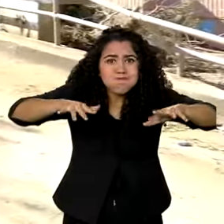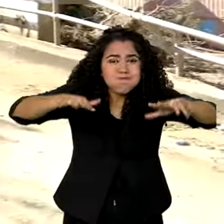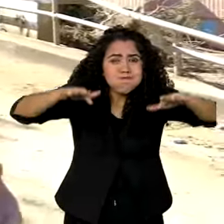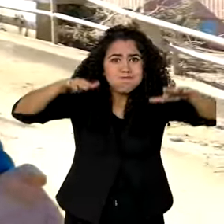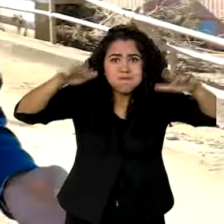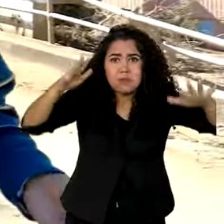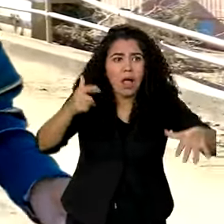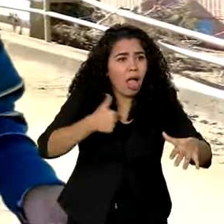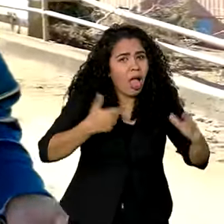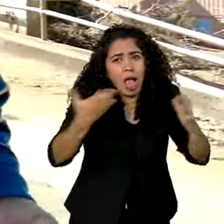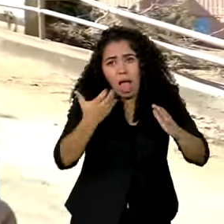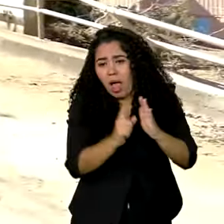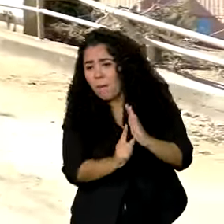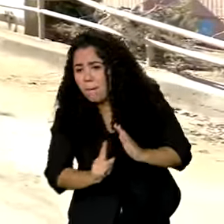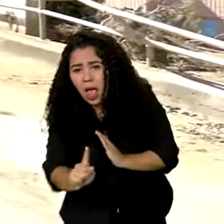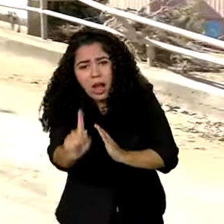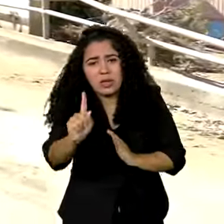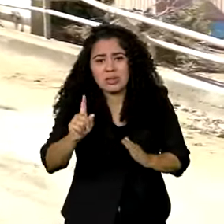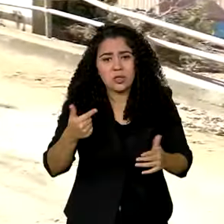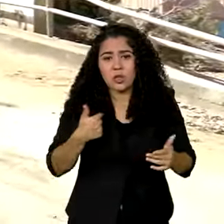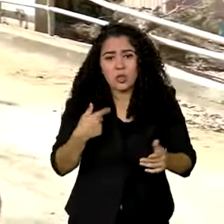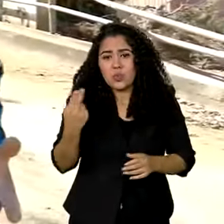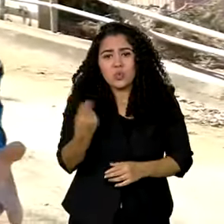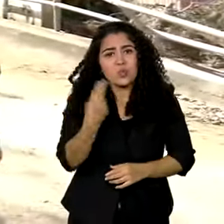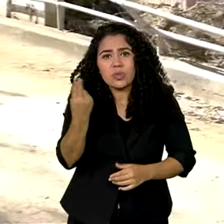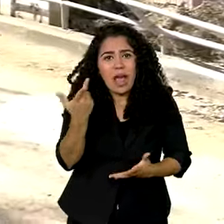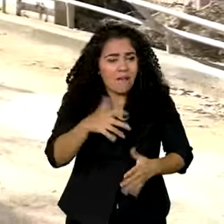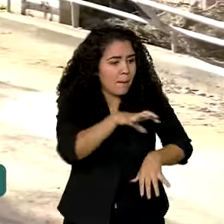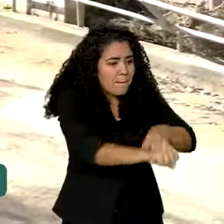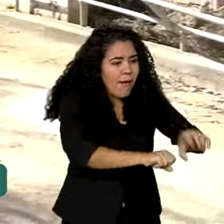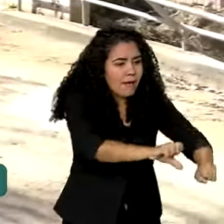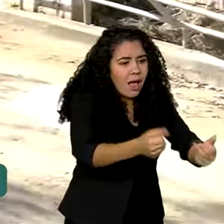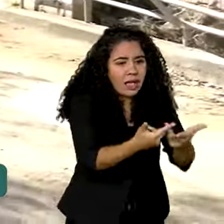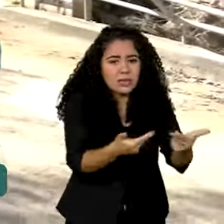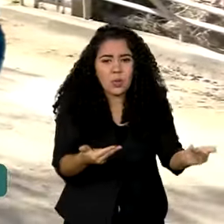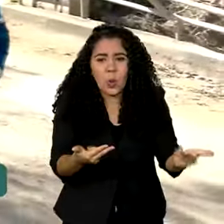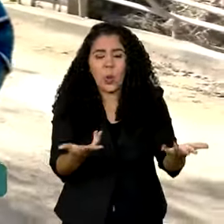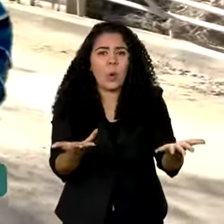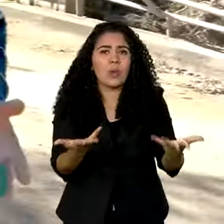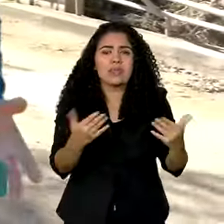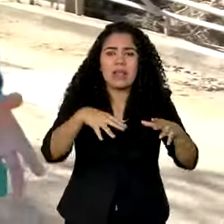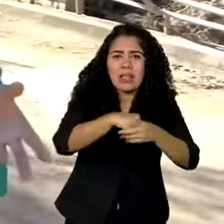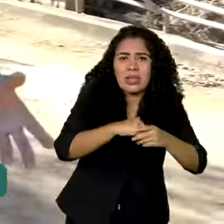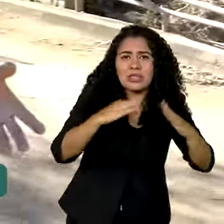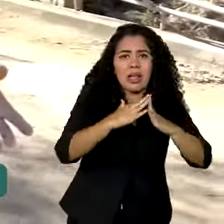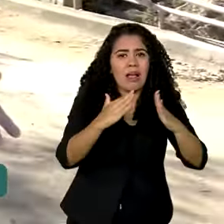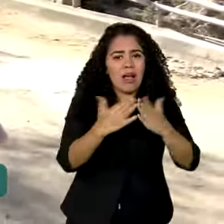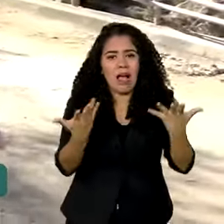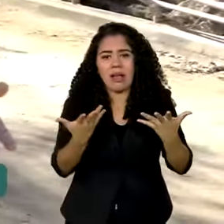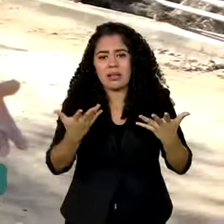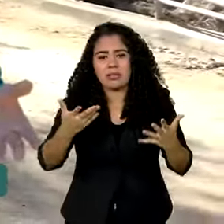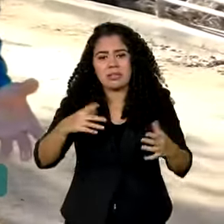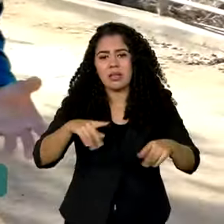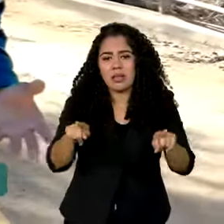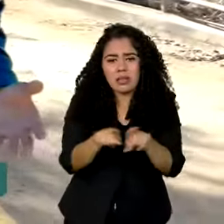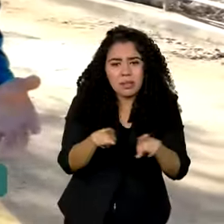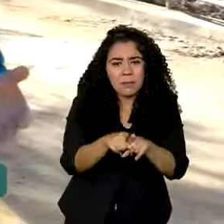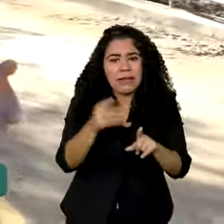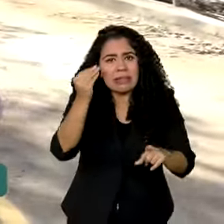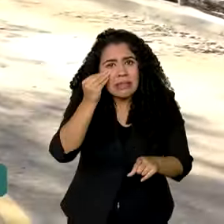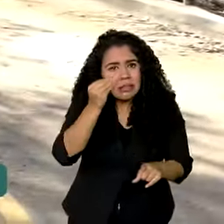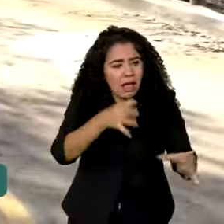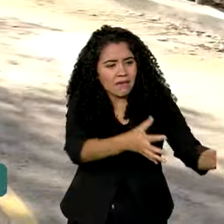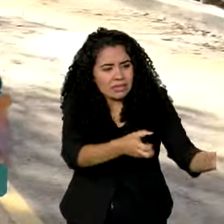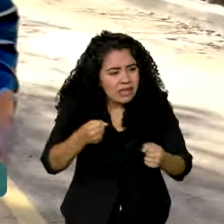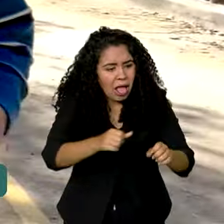enchente não dava para tirar as coisas, porque senão tirava tudo, e a metade das coisas que o cara tirava